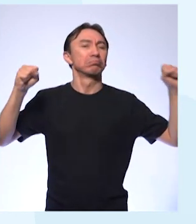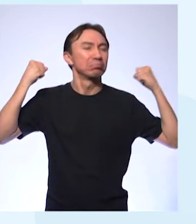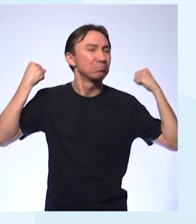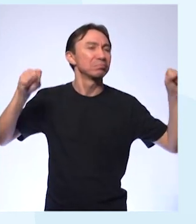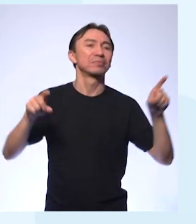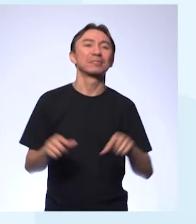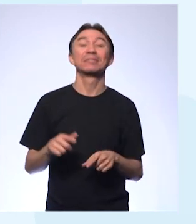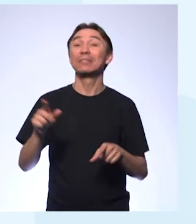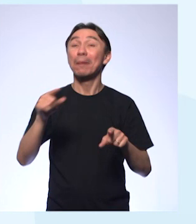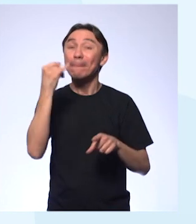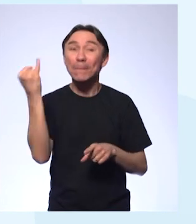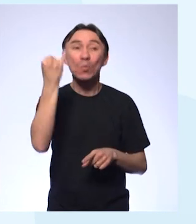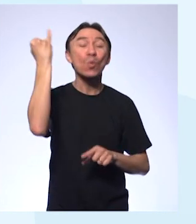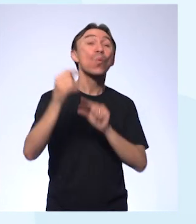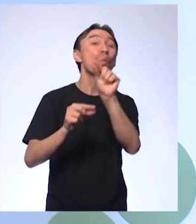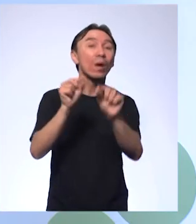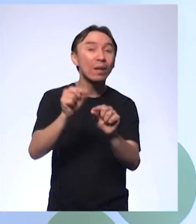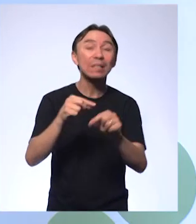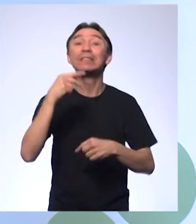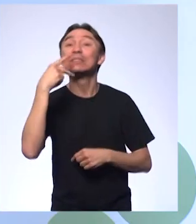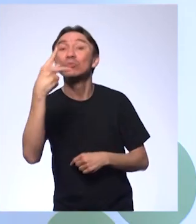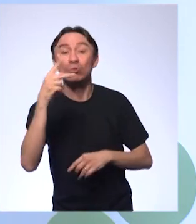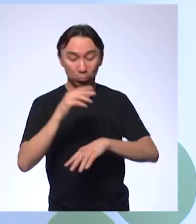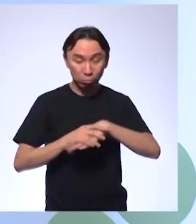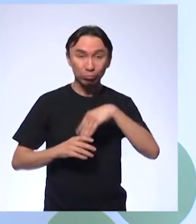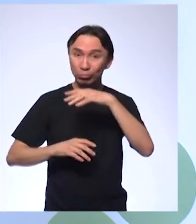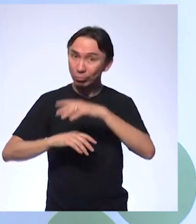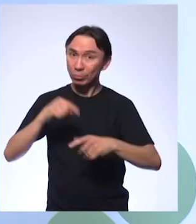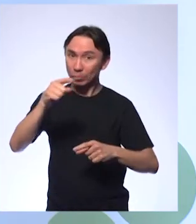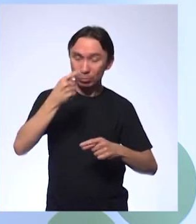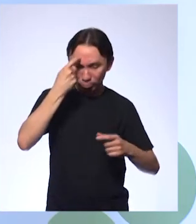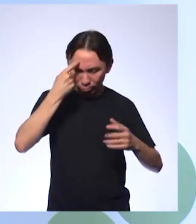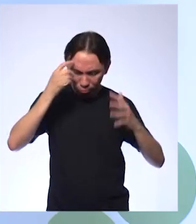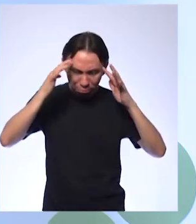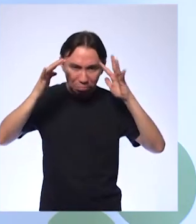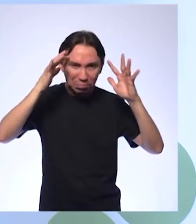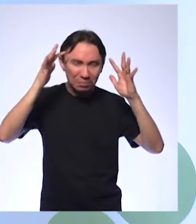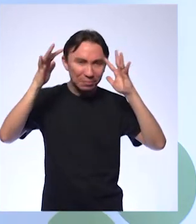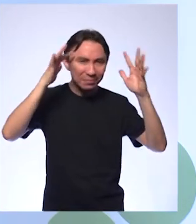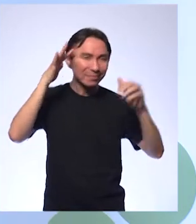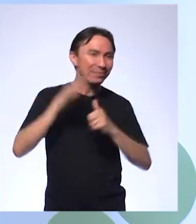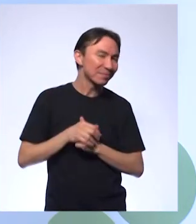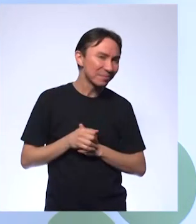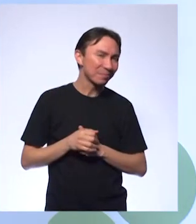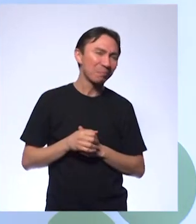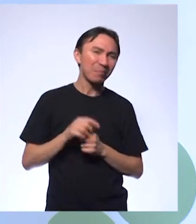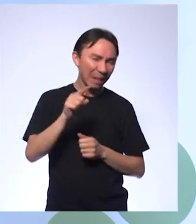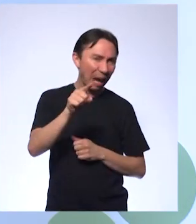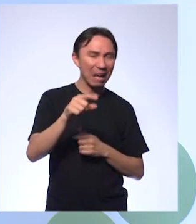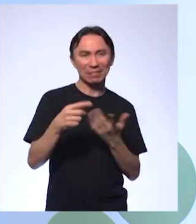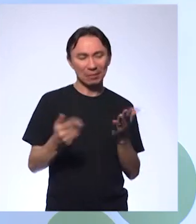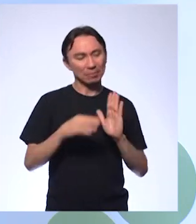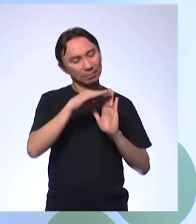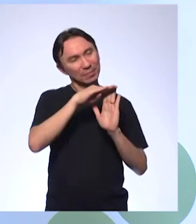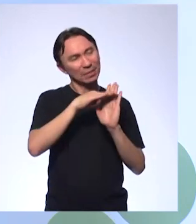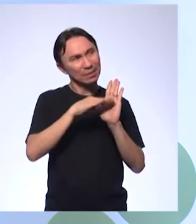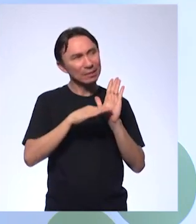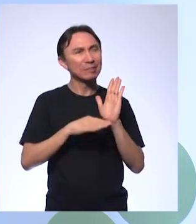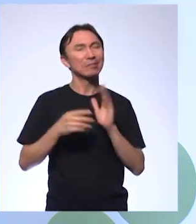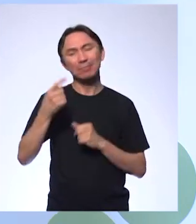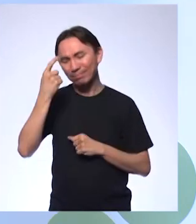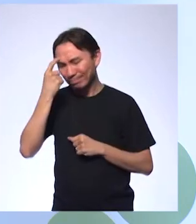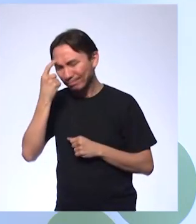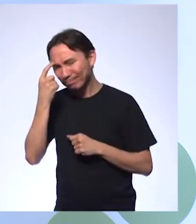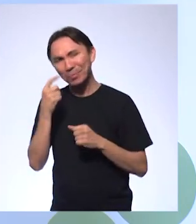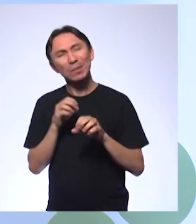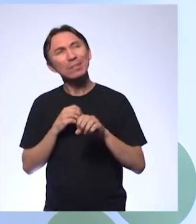importante, reflita sobre as suas ações. Então, esse é um menu, né, que, na hora de elaborar a aula, eu fiquei pensando naquilo que